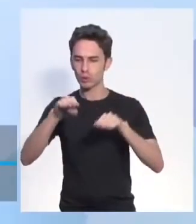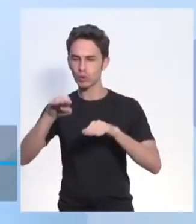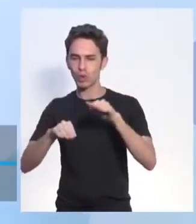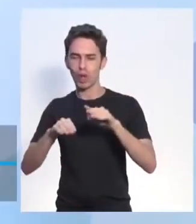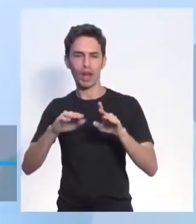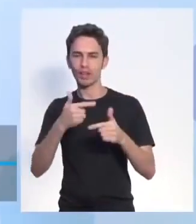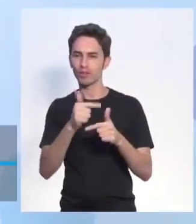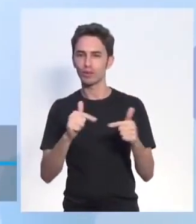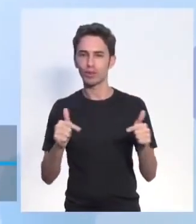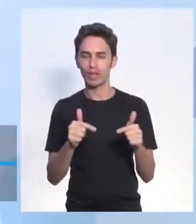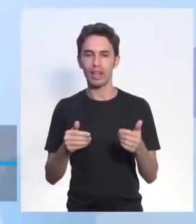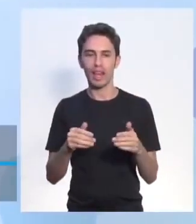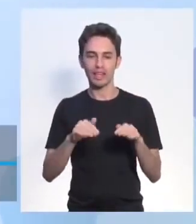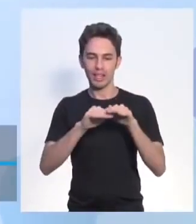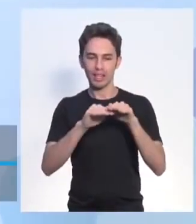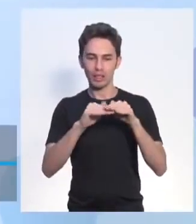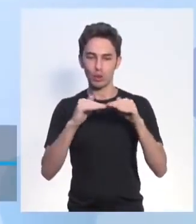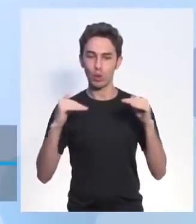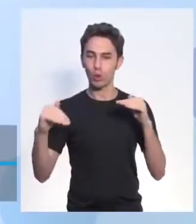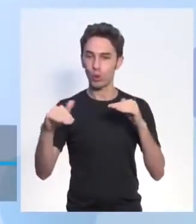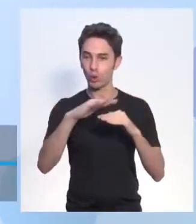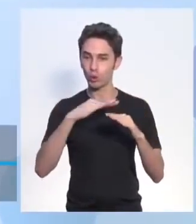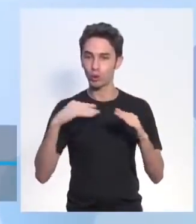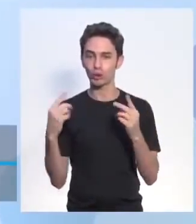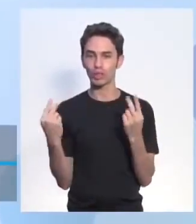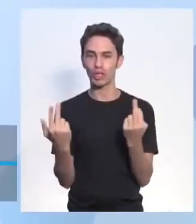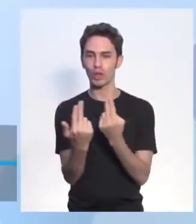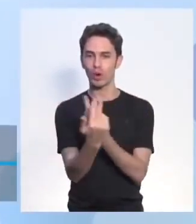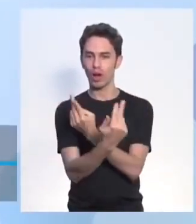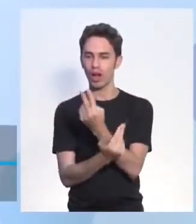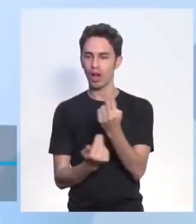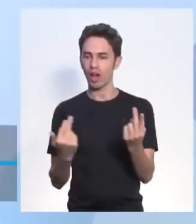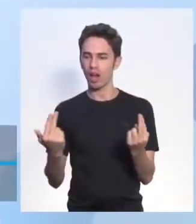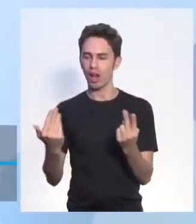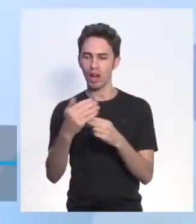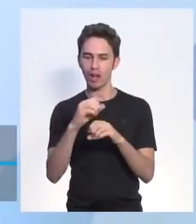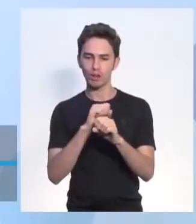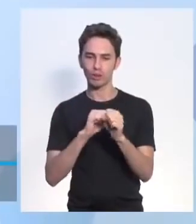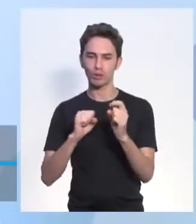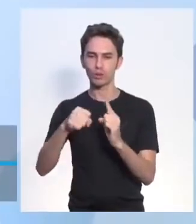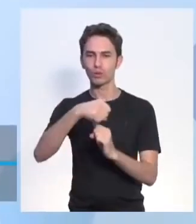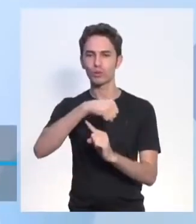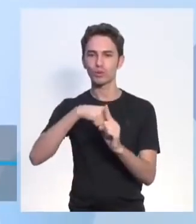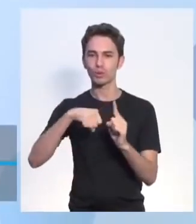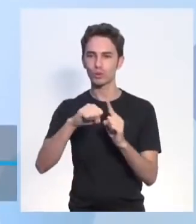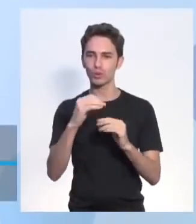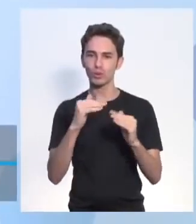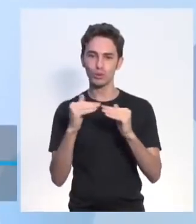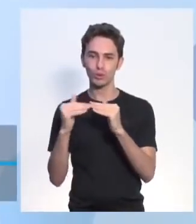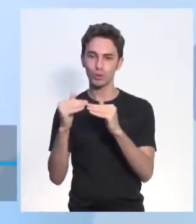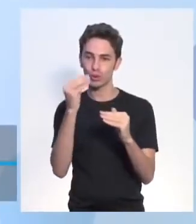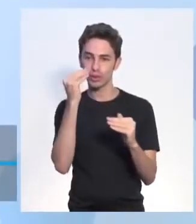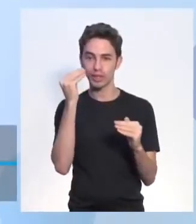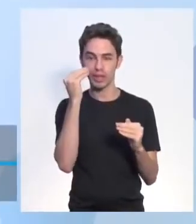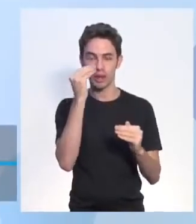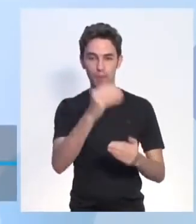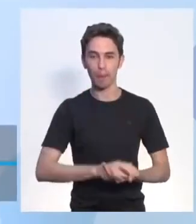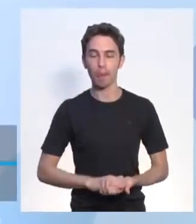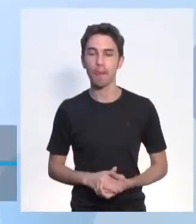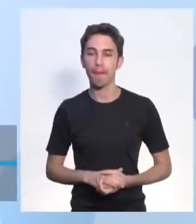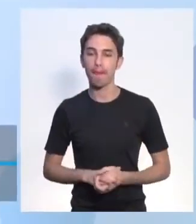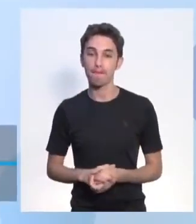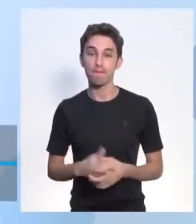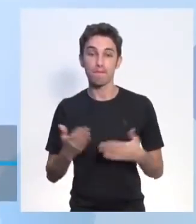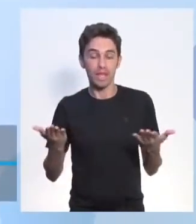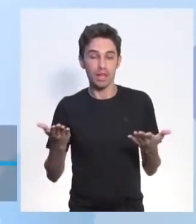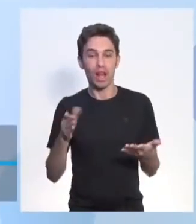ricos e pobres. Todo mundo ali na linha social mais igualitária, ok? Então, vocês